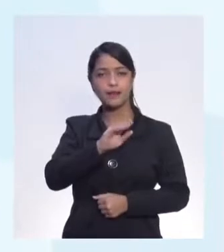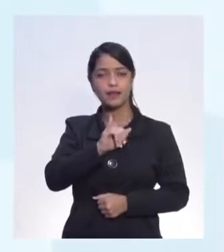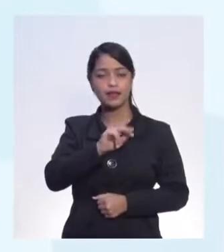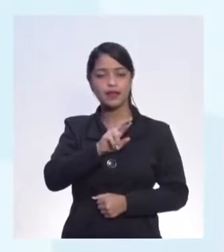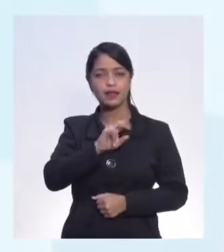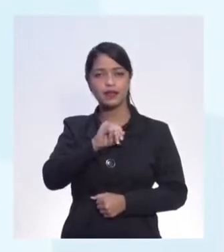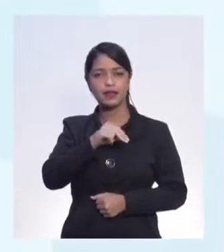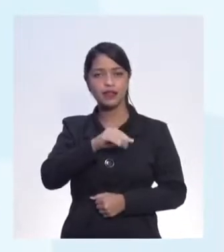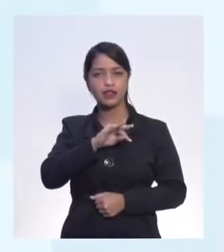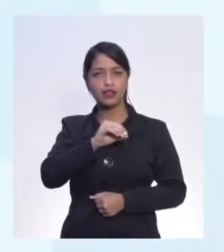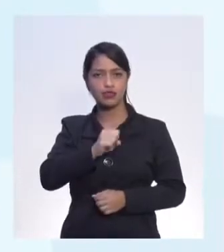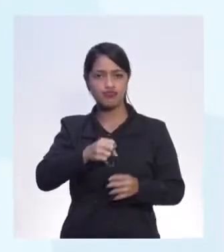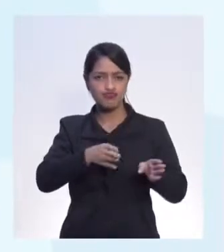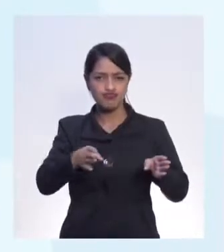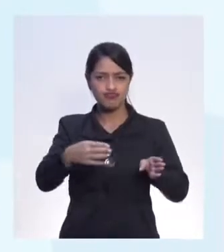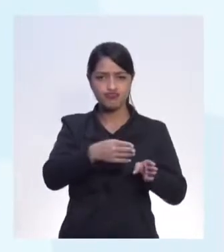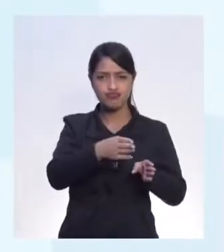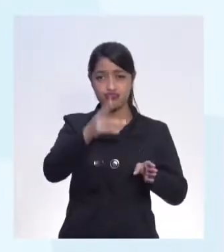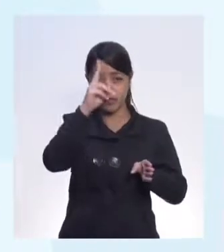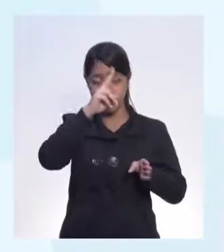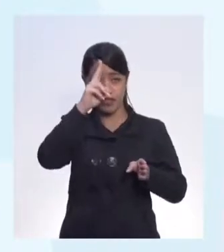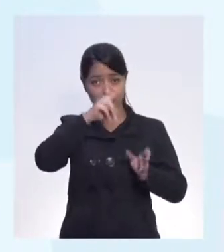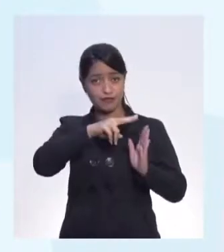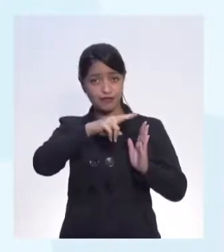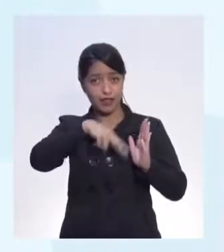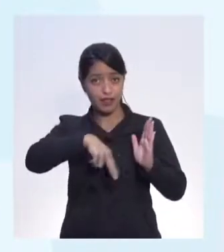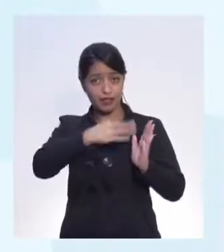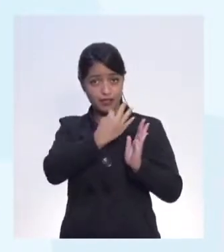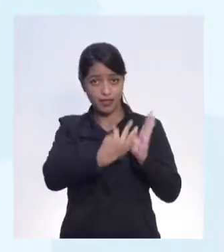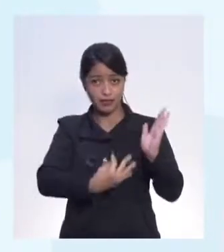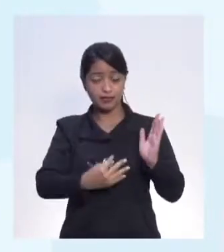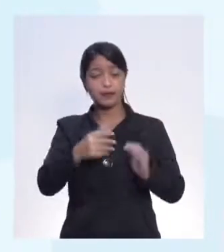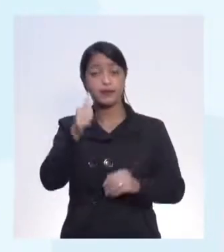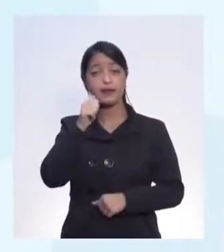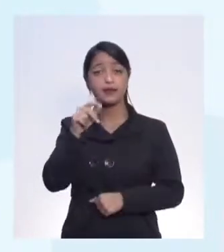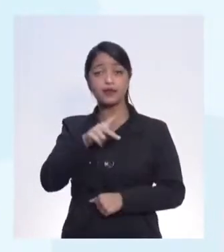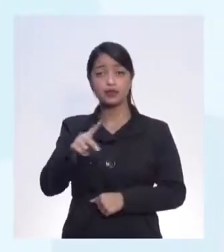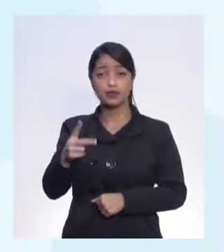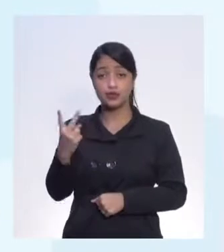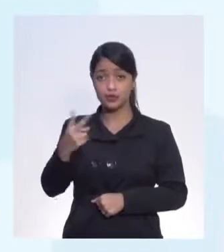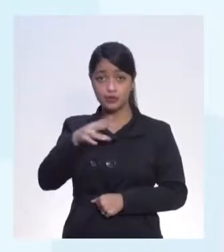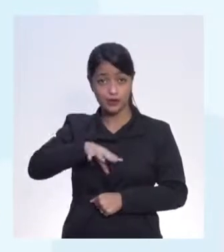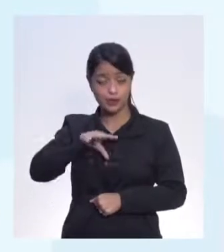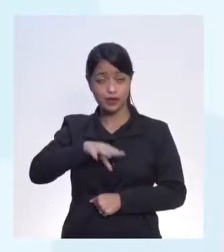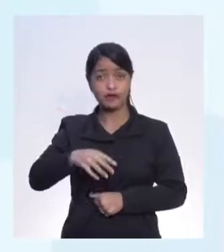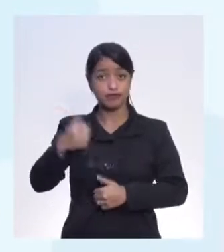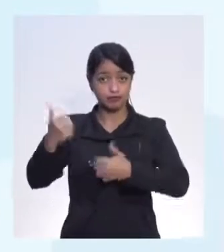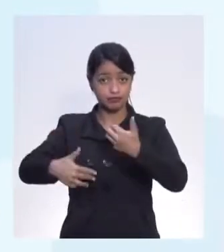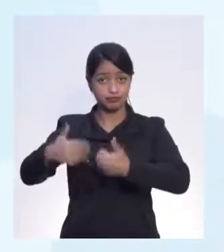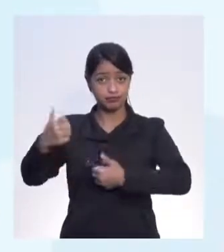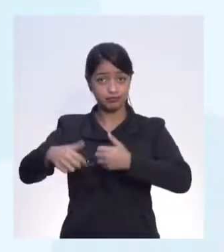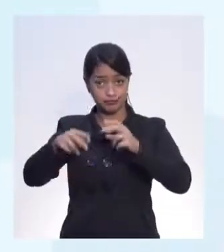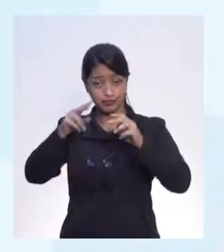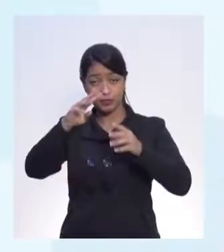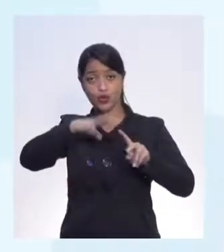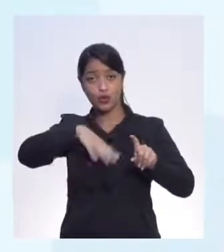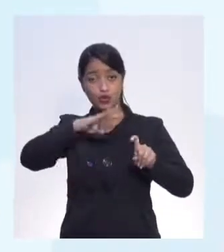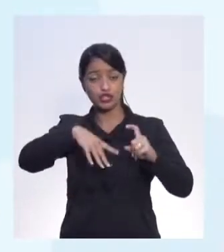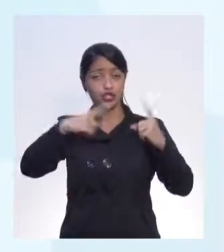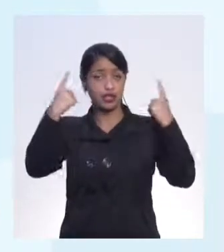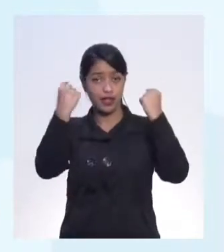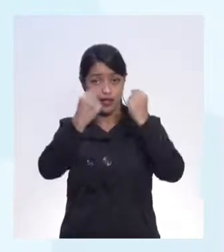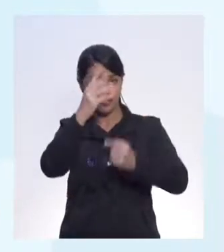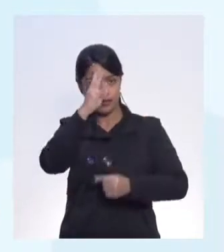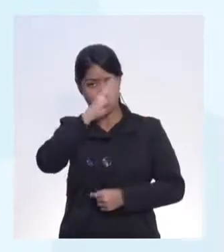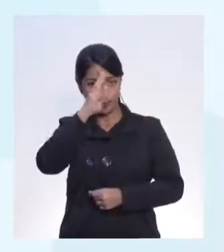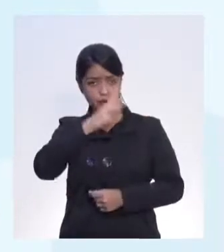lembram? A gente falou sobre mitologia grega. Aliás, a gente não, a Andréia e a professora Daniele. E aí eu quero que você responda aí no chat.